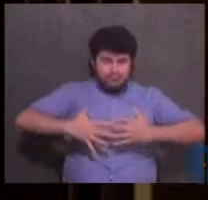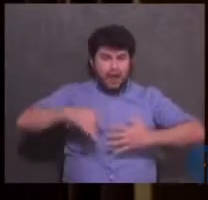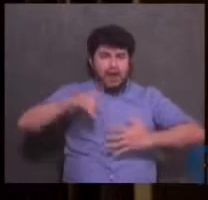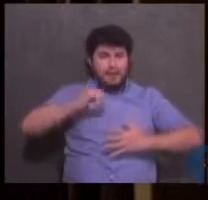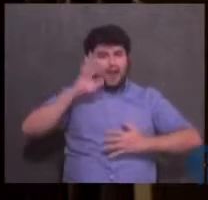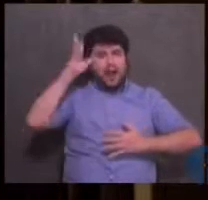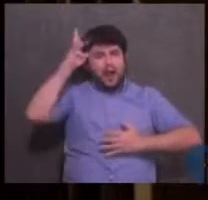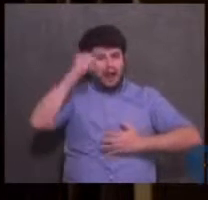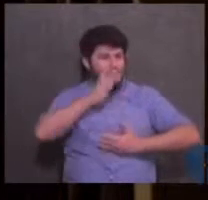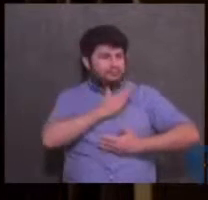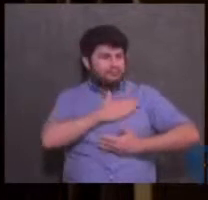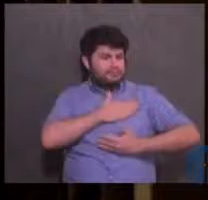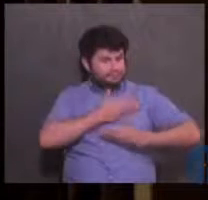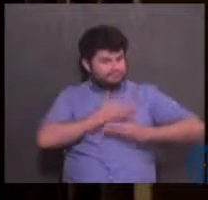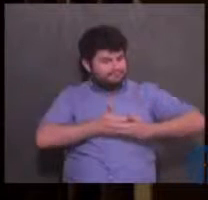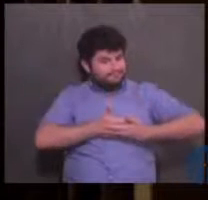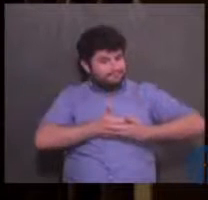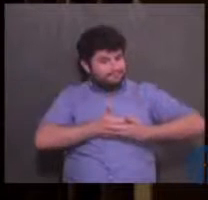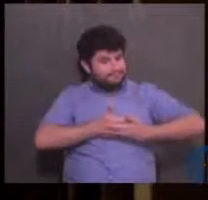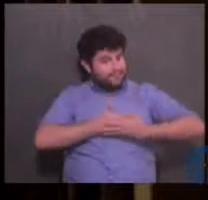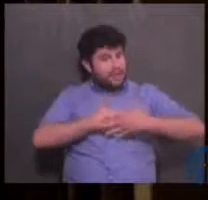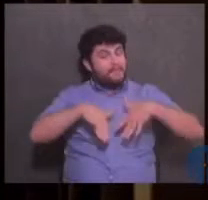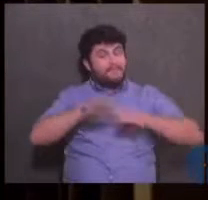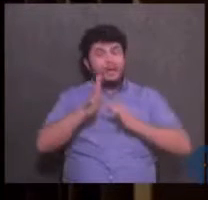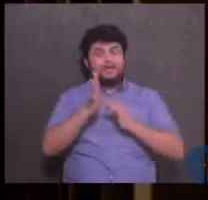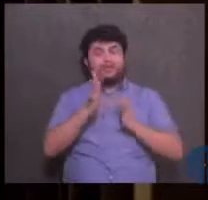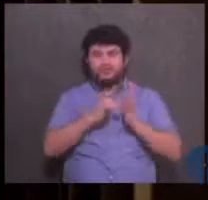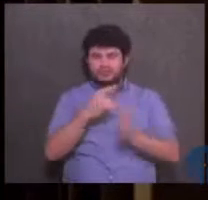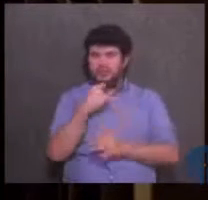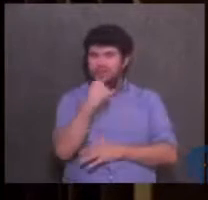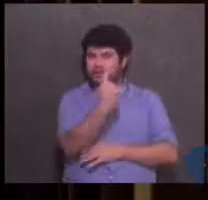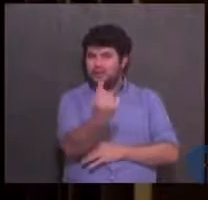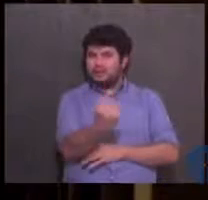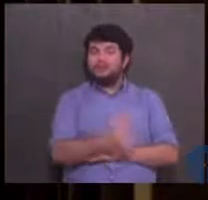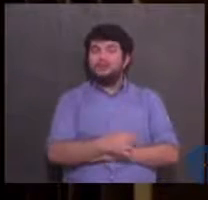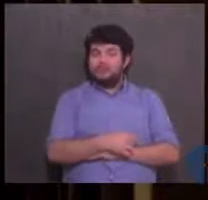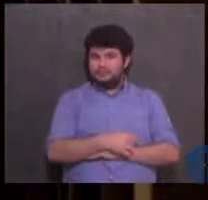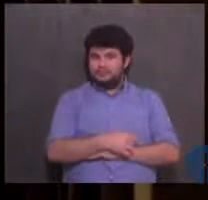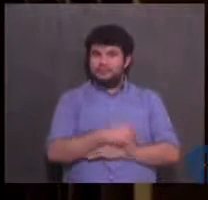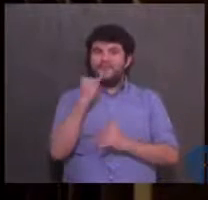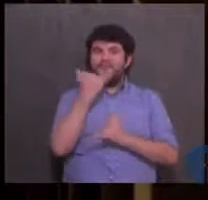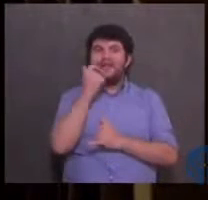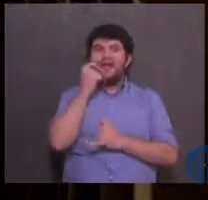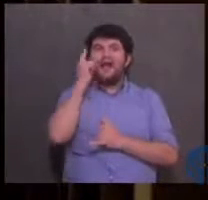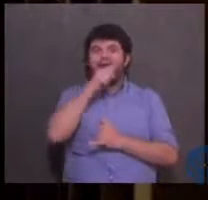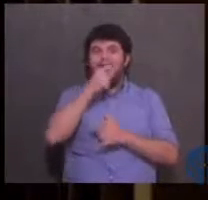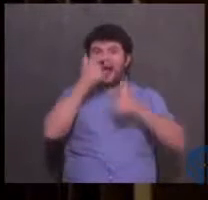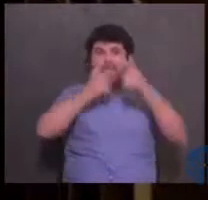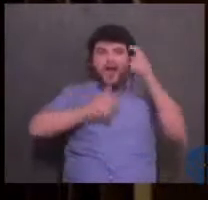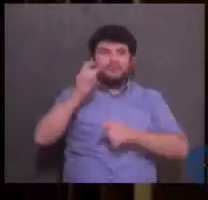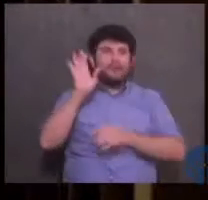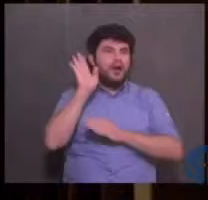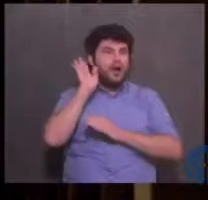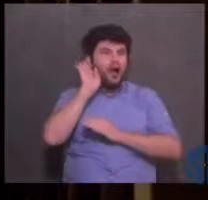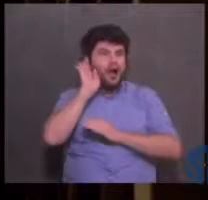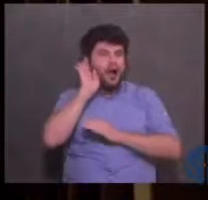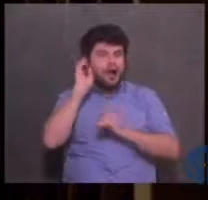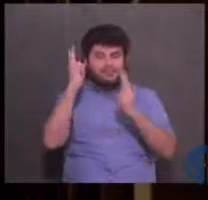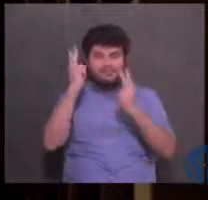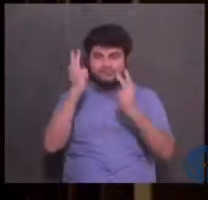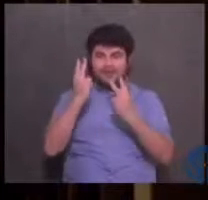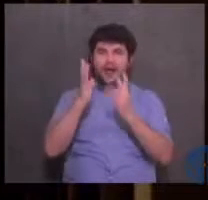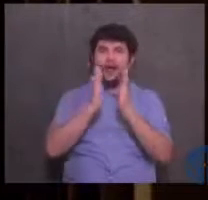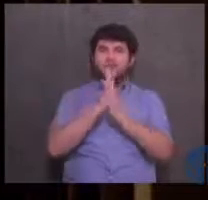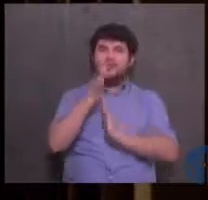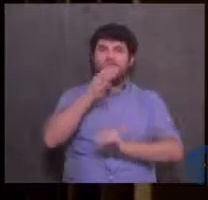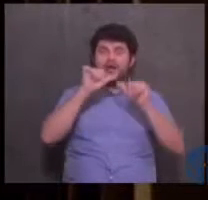criaron. Pero él repuso: Mejor dichosos los que escuchan la palabra de Dios y